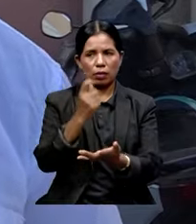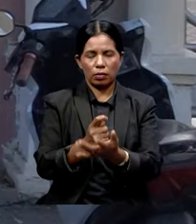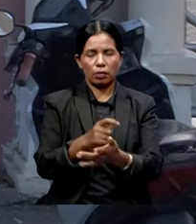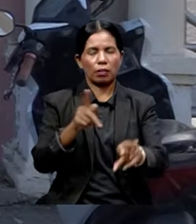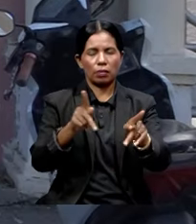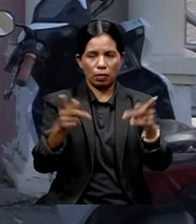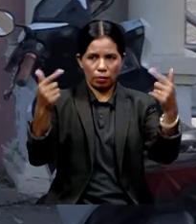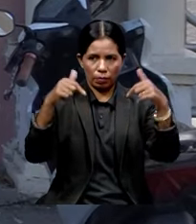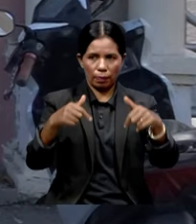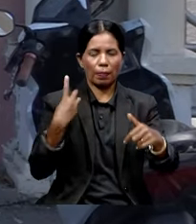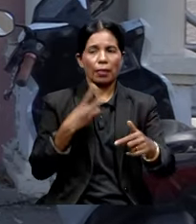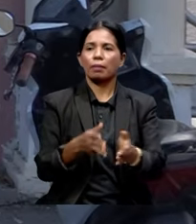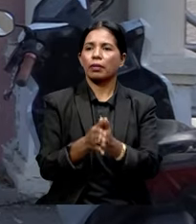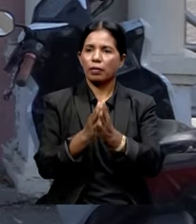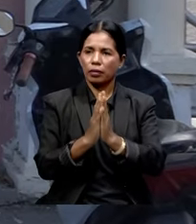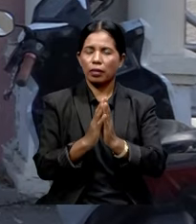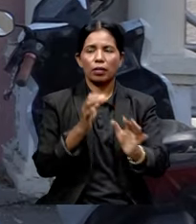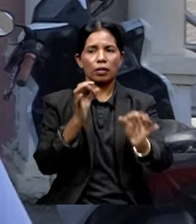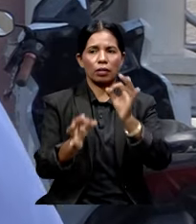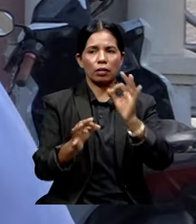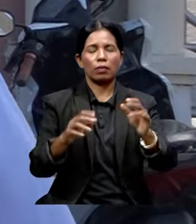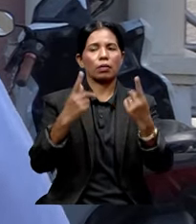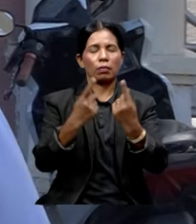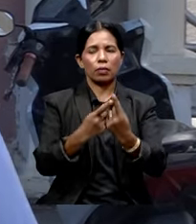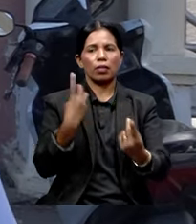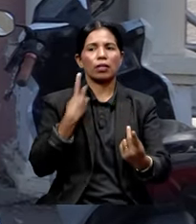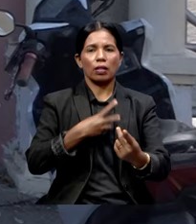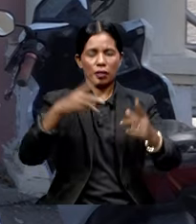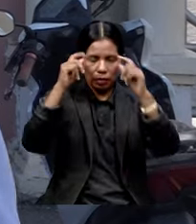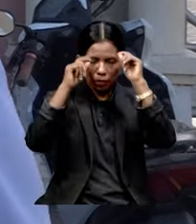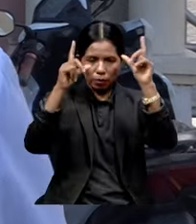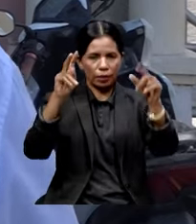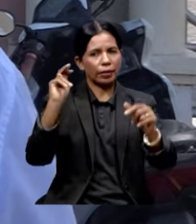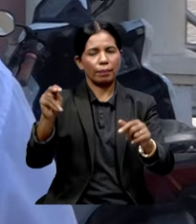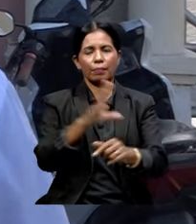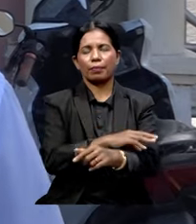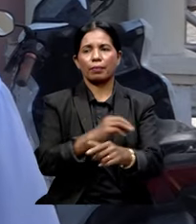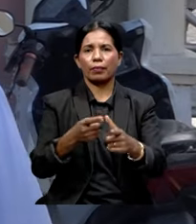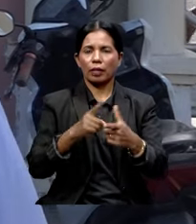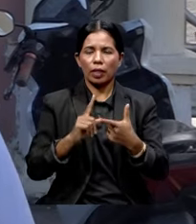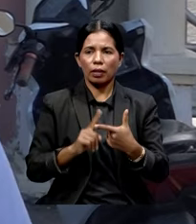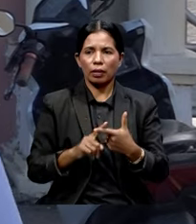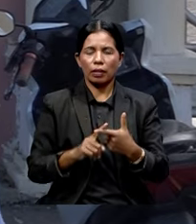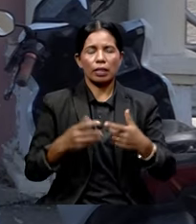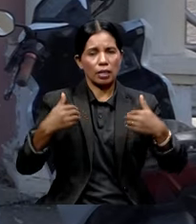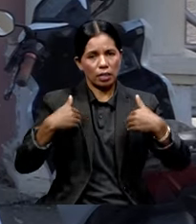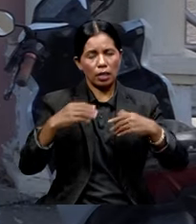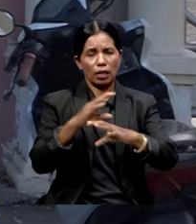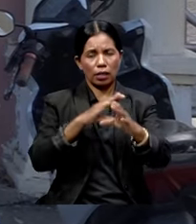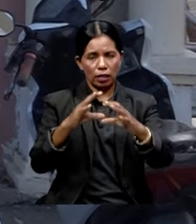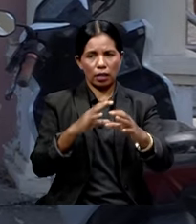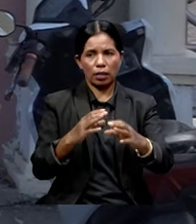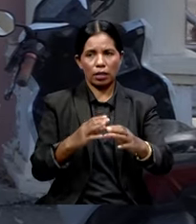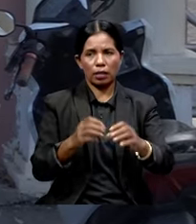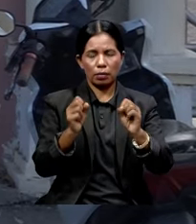peregrinos. De dune ami husu kata kdian se kari ka kompanye lokal itenian Timor Leste nian, nebe maka iha kari